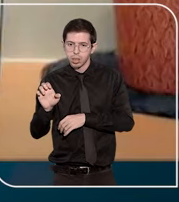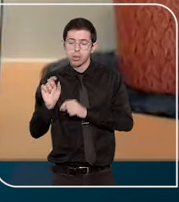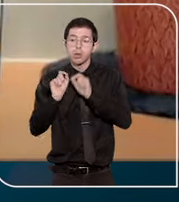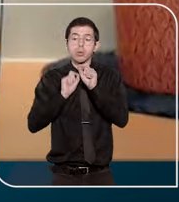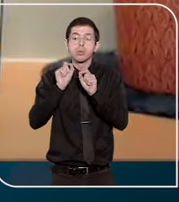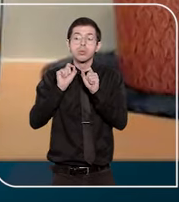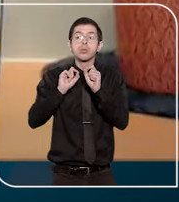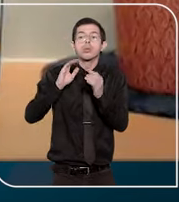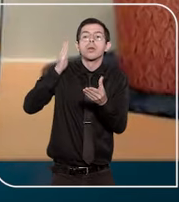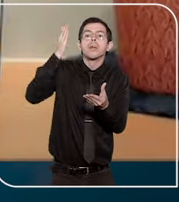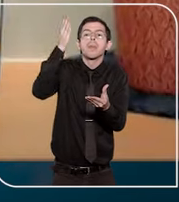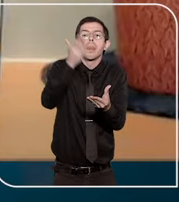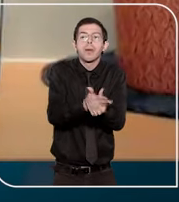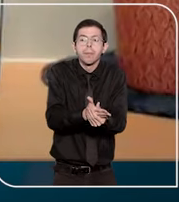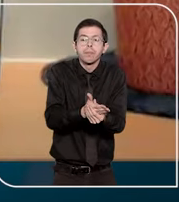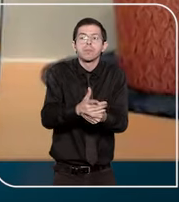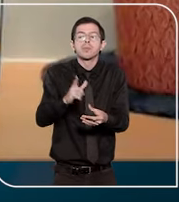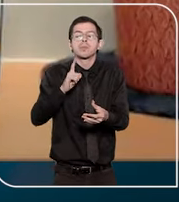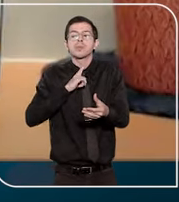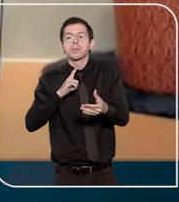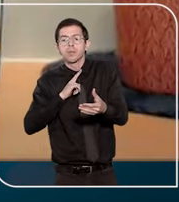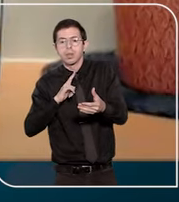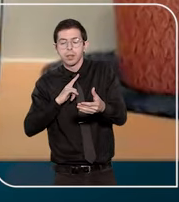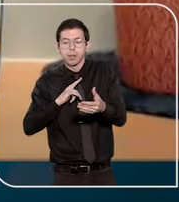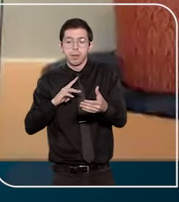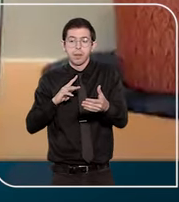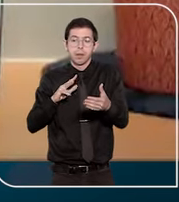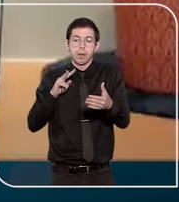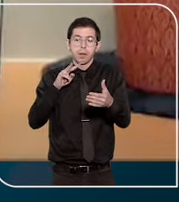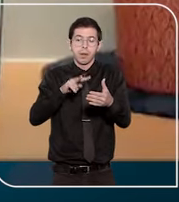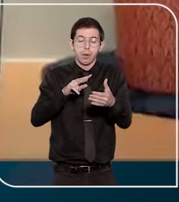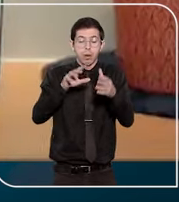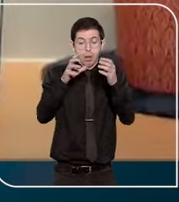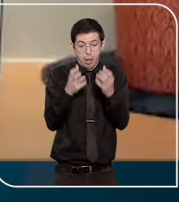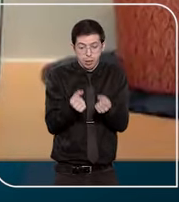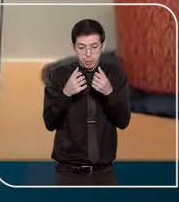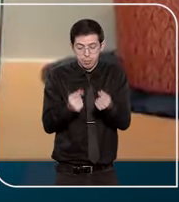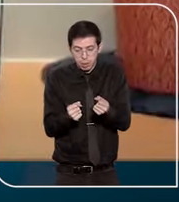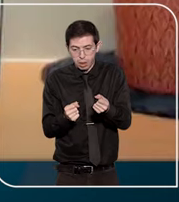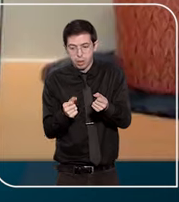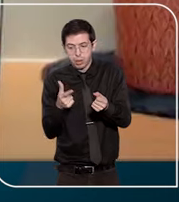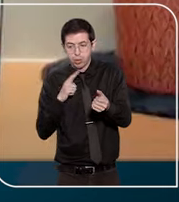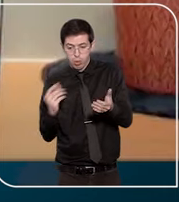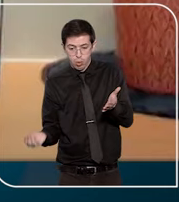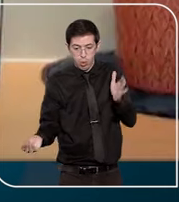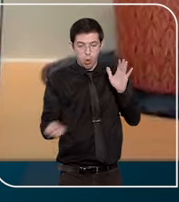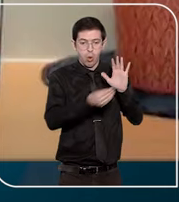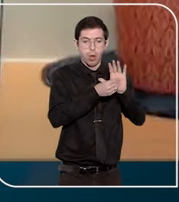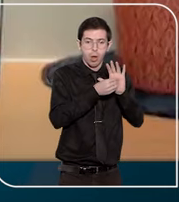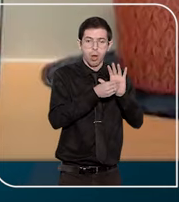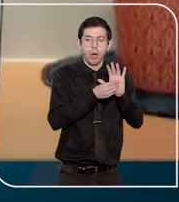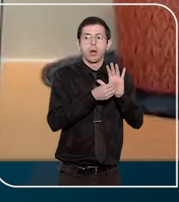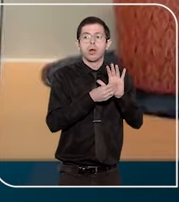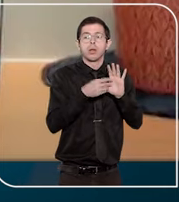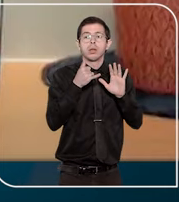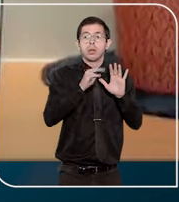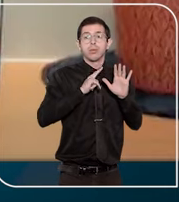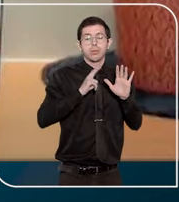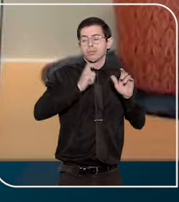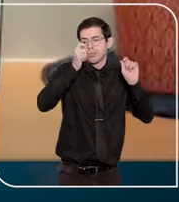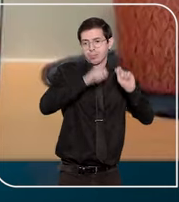um processo que teve um óbice de admissibilidade aplicado a ele. E ele, então, não vai ser possível ser remetido ao